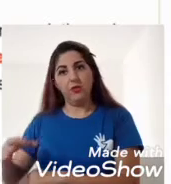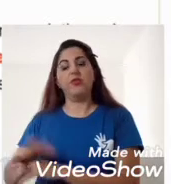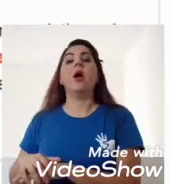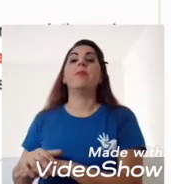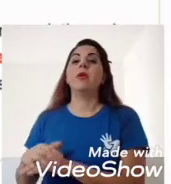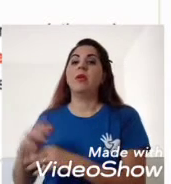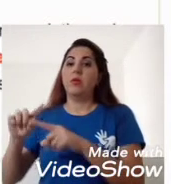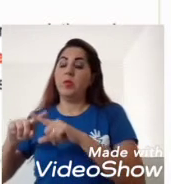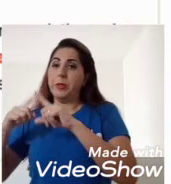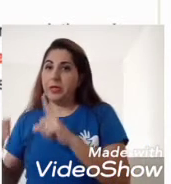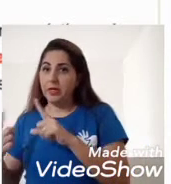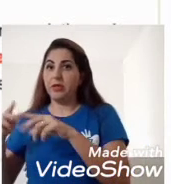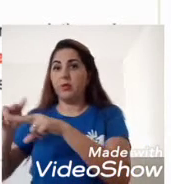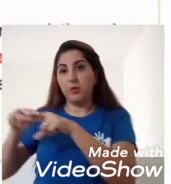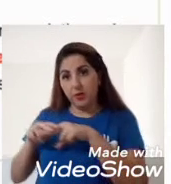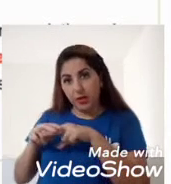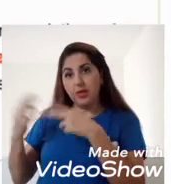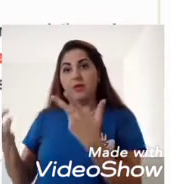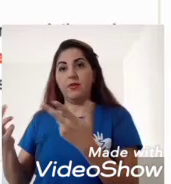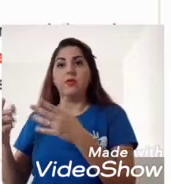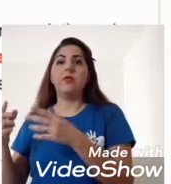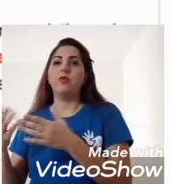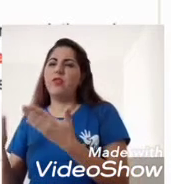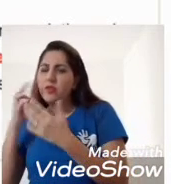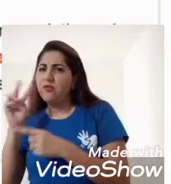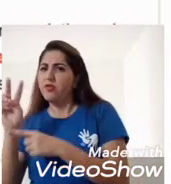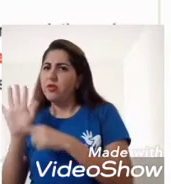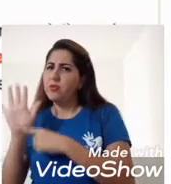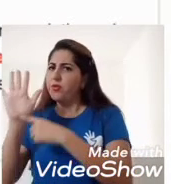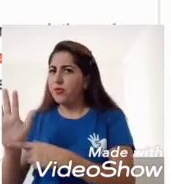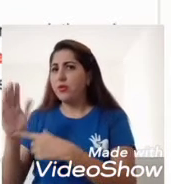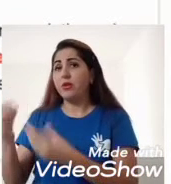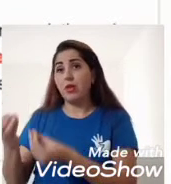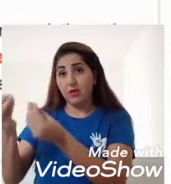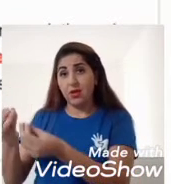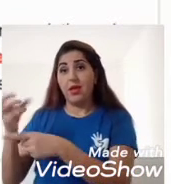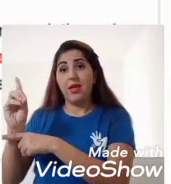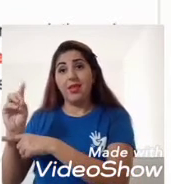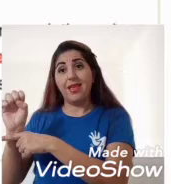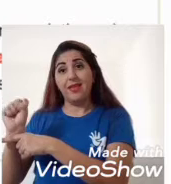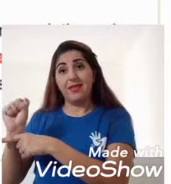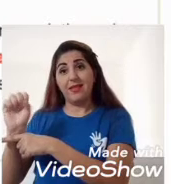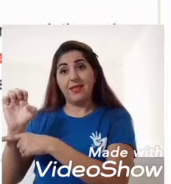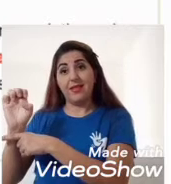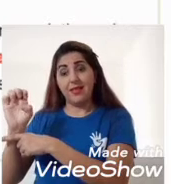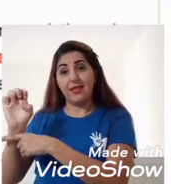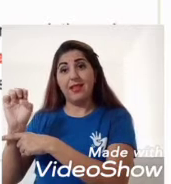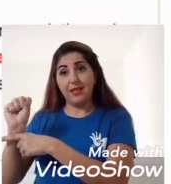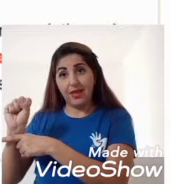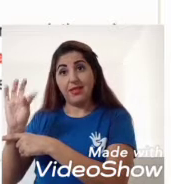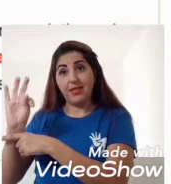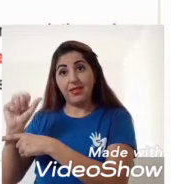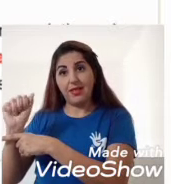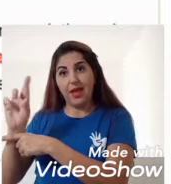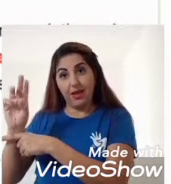portanto, por isso, assim, assim sendo, dessa forma, diante disso, diante do exposto, dado isso, tá? Destarte, dessarte. Então, você